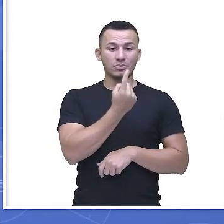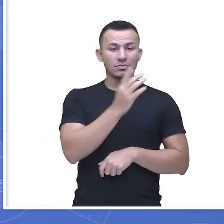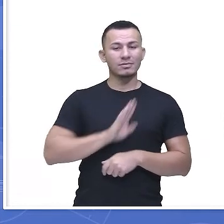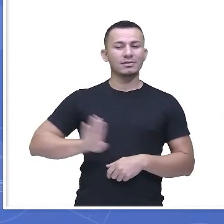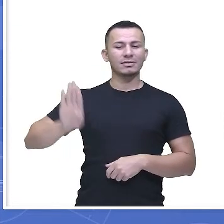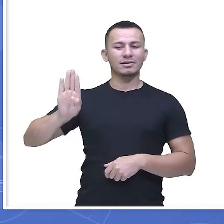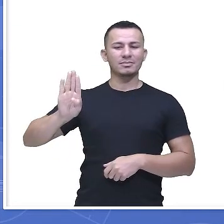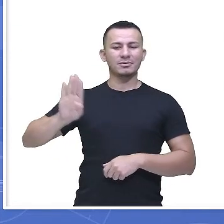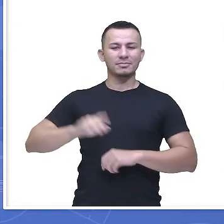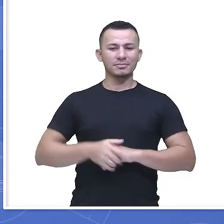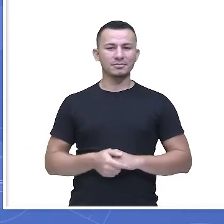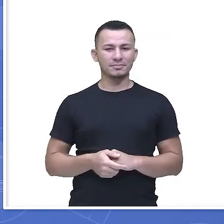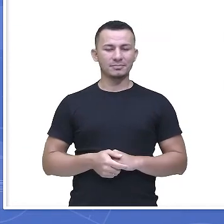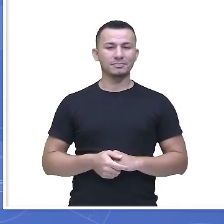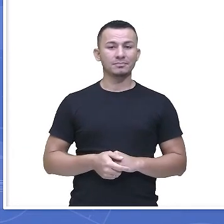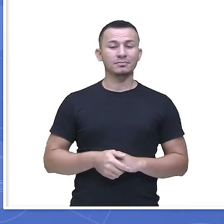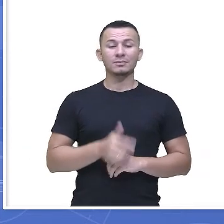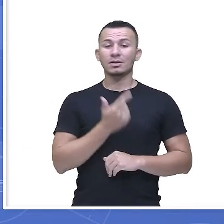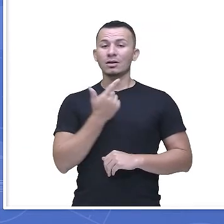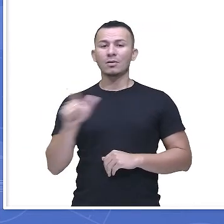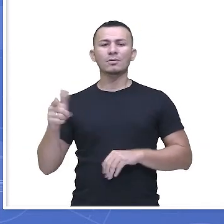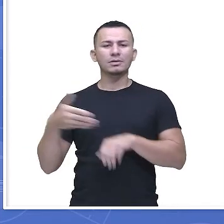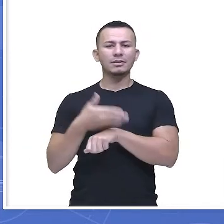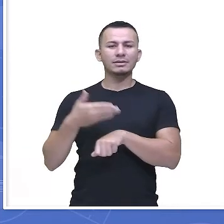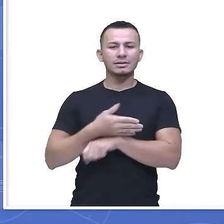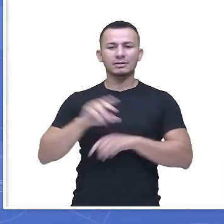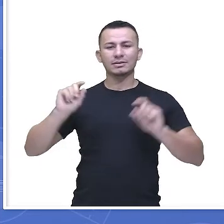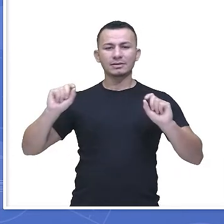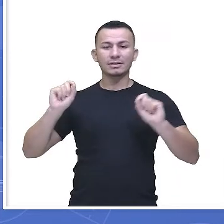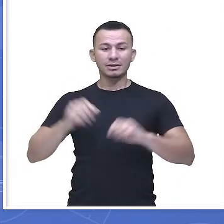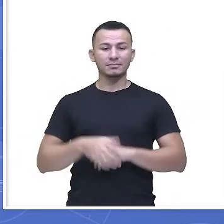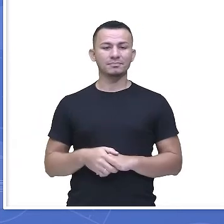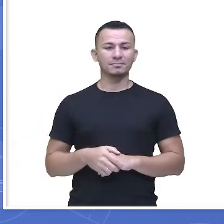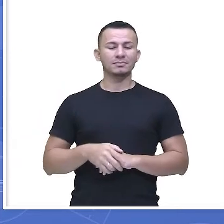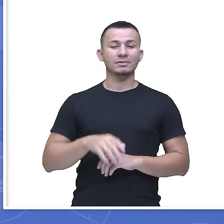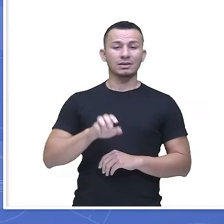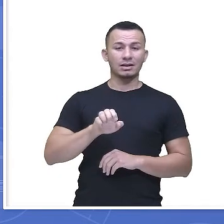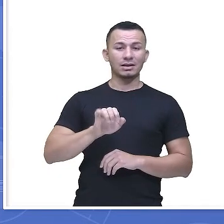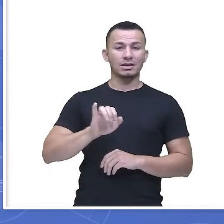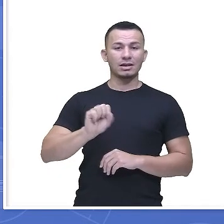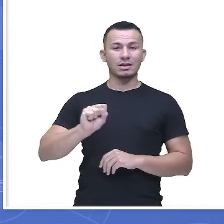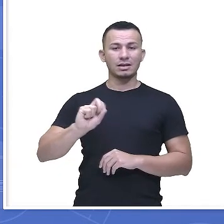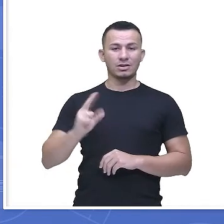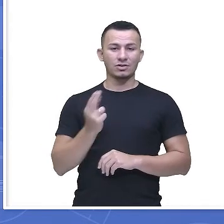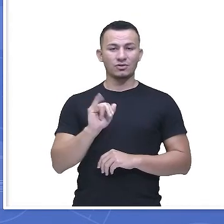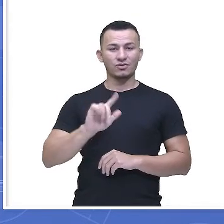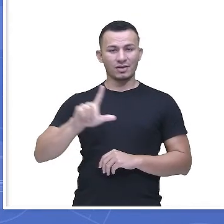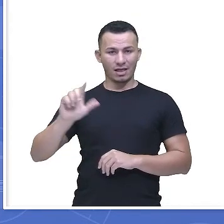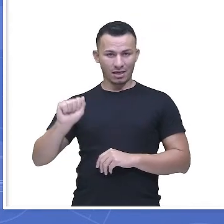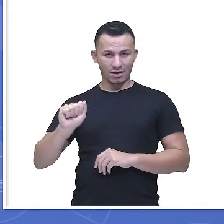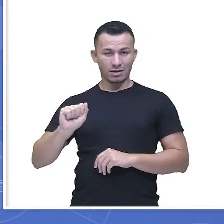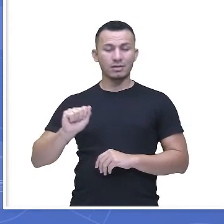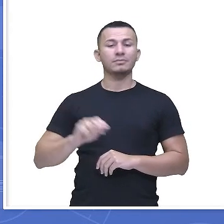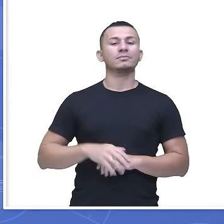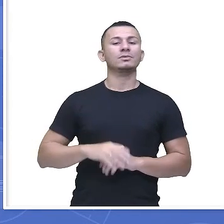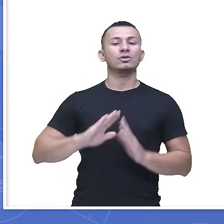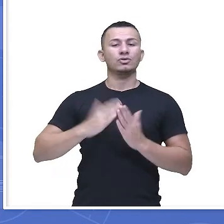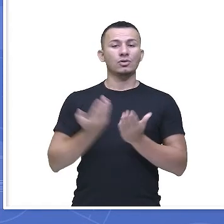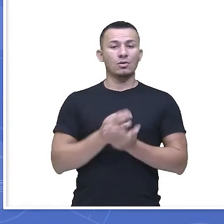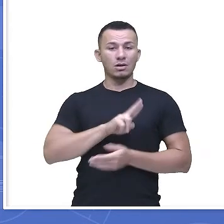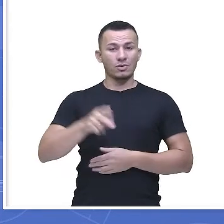para outra participação. Estila Souza, ela que é do senador